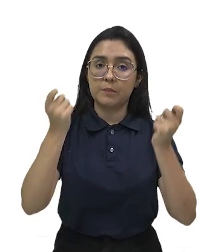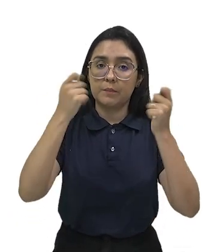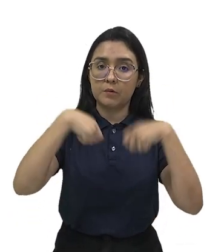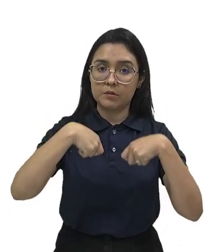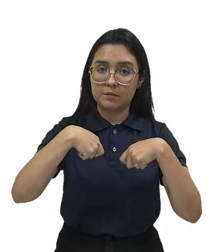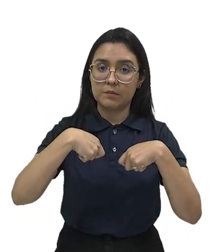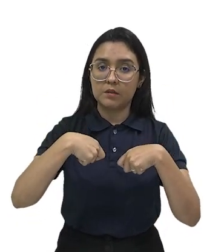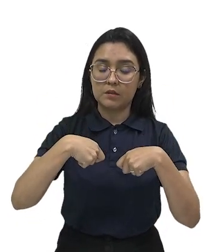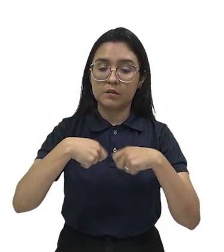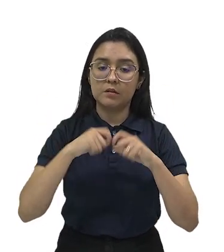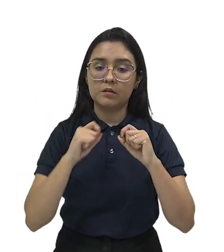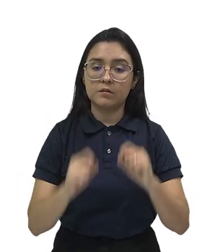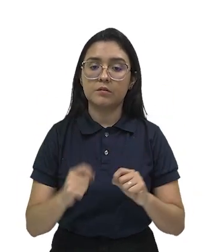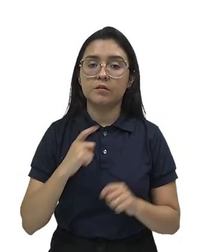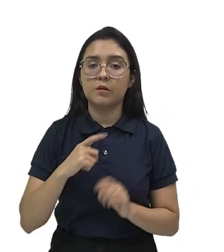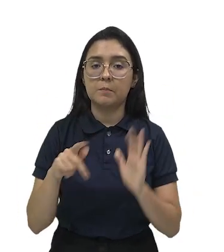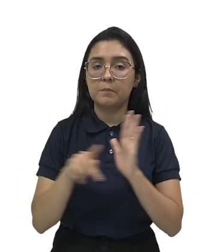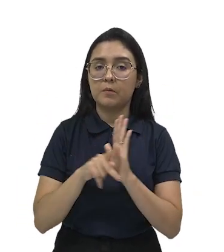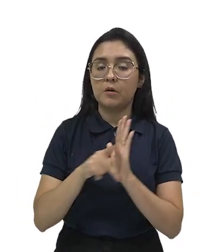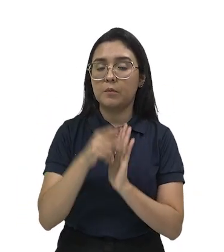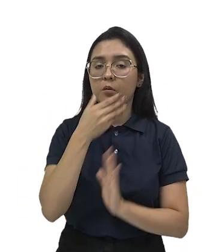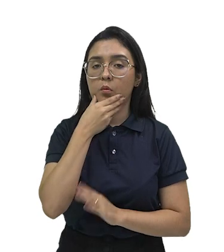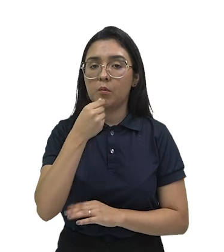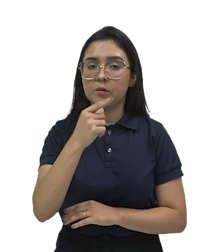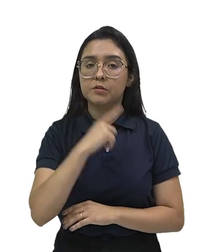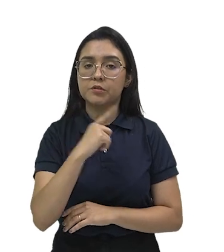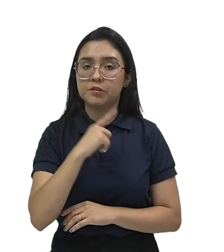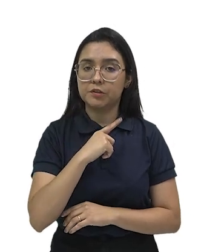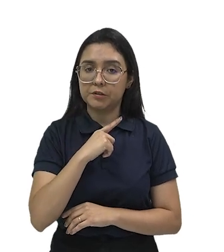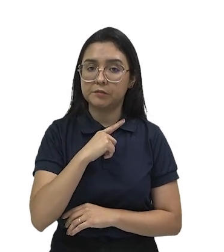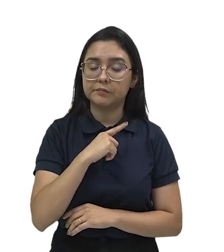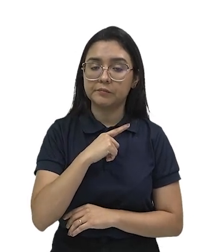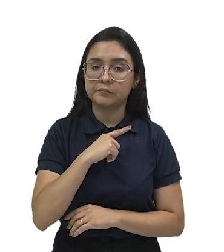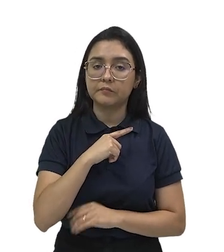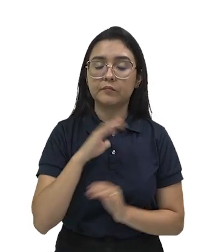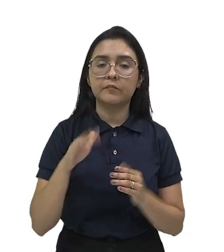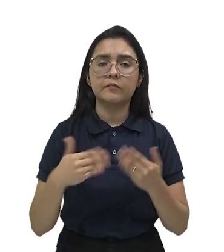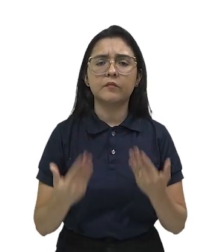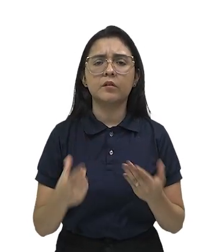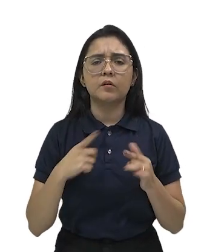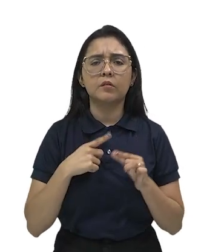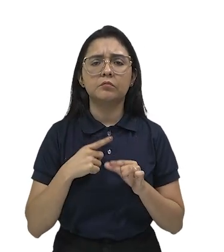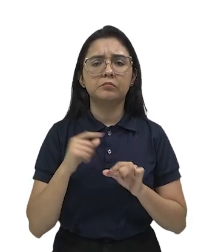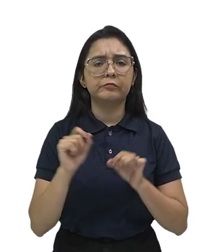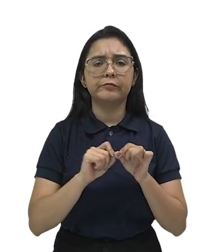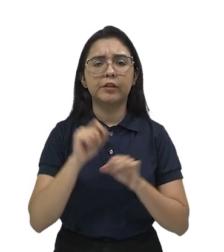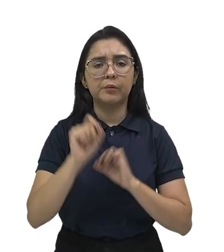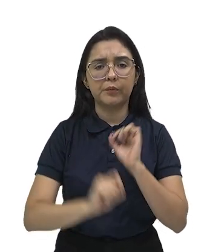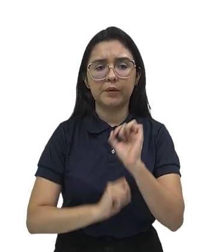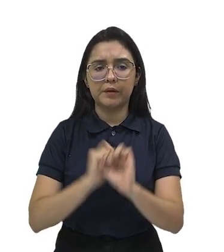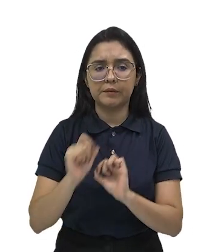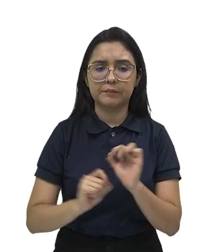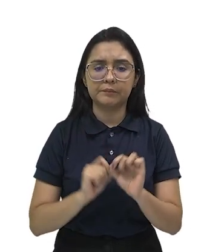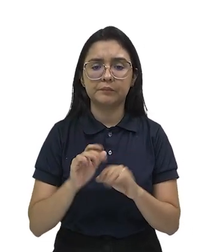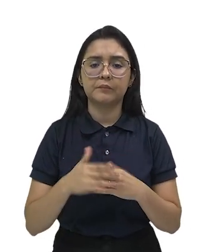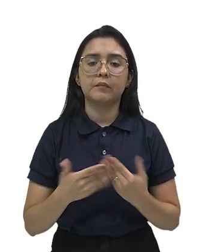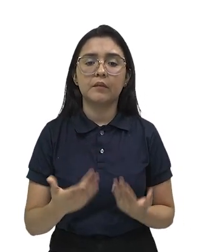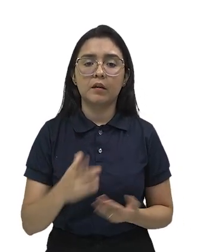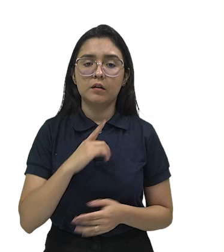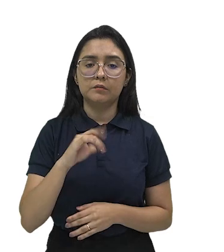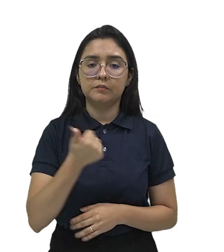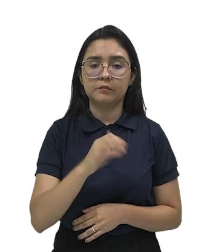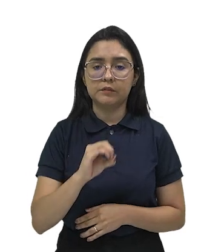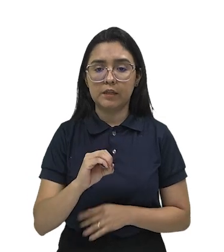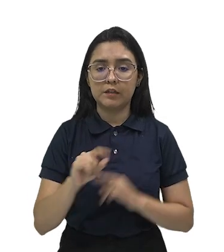possibilidades, né? Que Richard tem, certo? Então, o que foi feito? Peguei